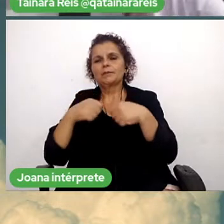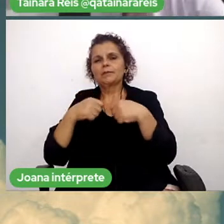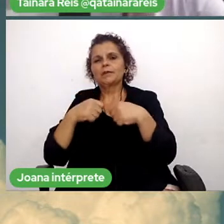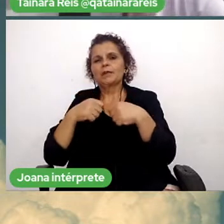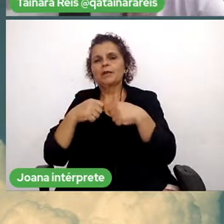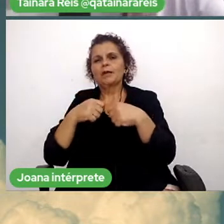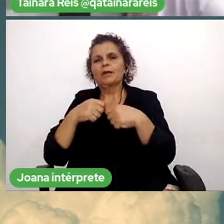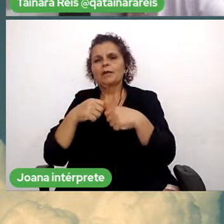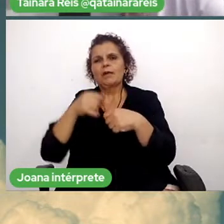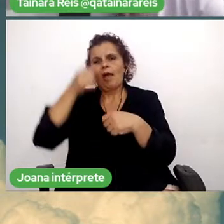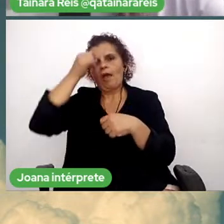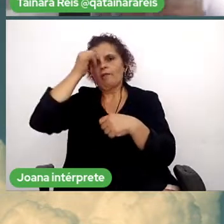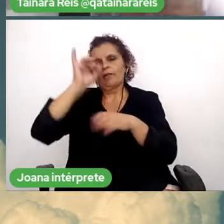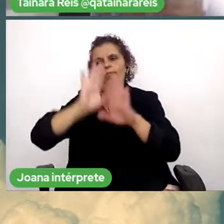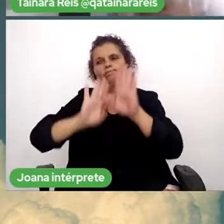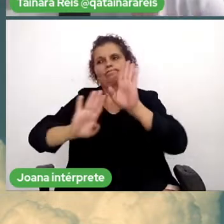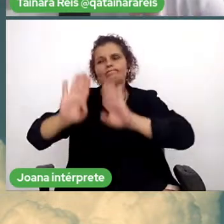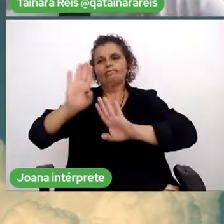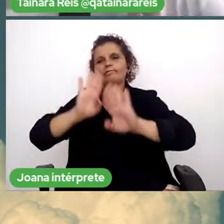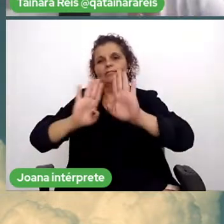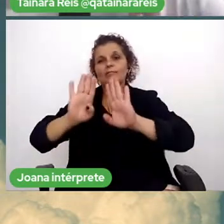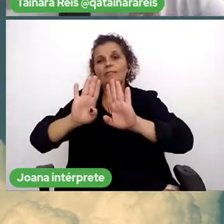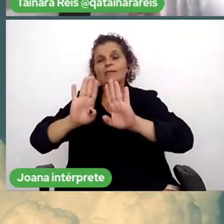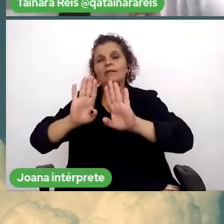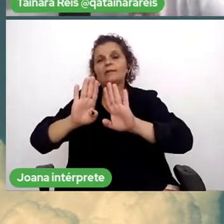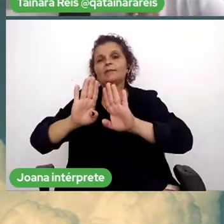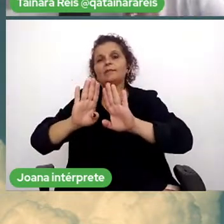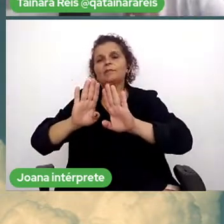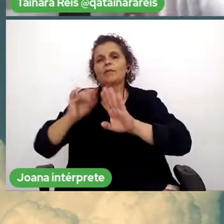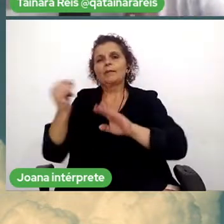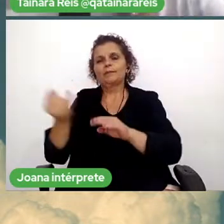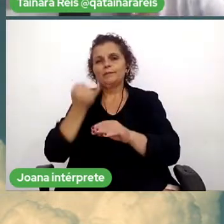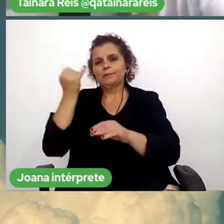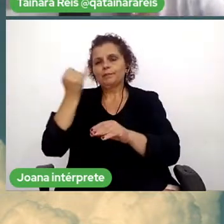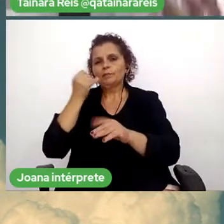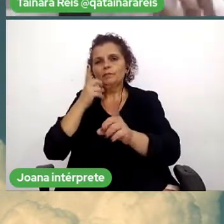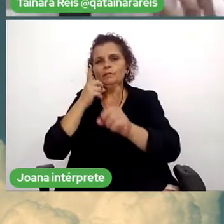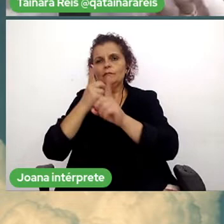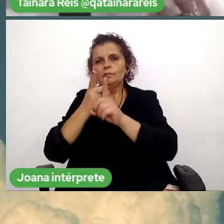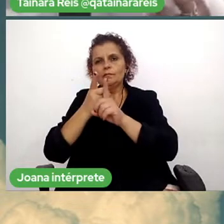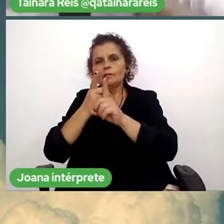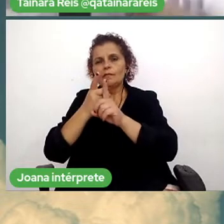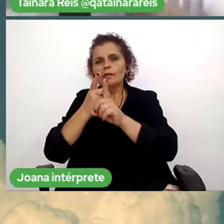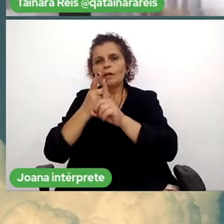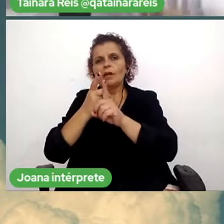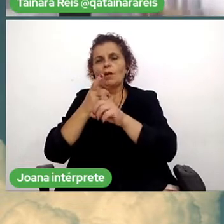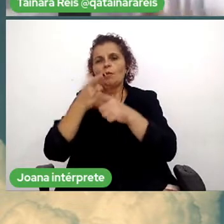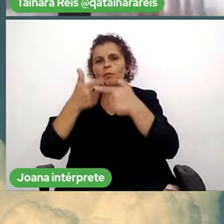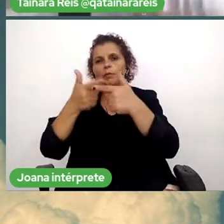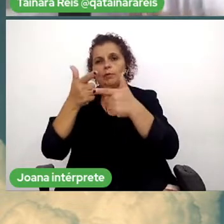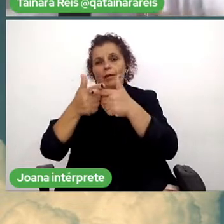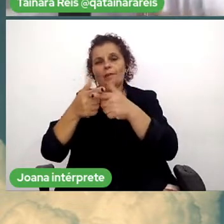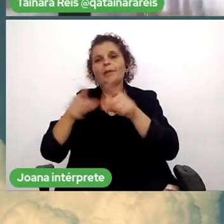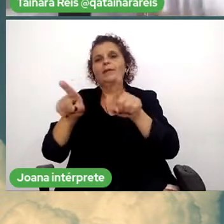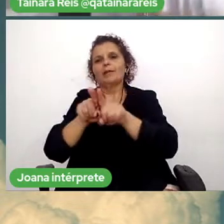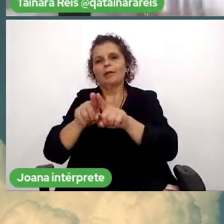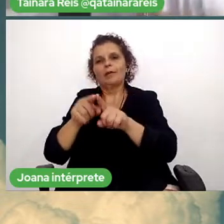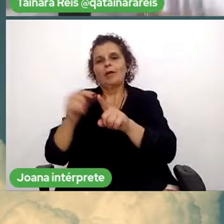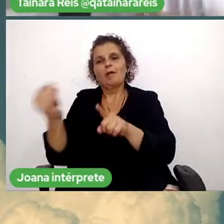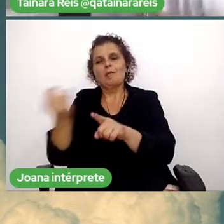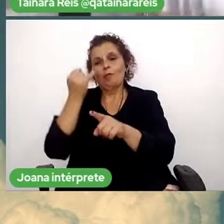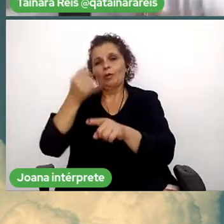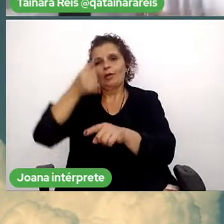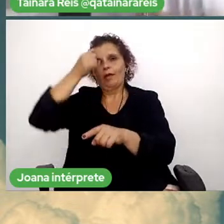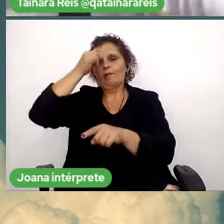prevenir. É tão importante quanto encontrar os sintomas, é prevenir, né? E prevenir da